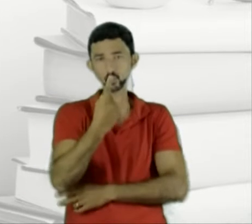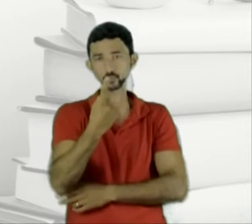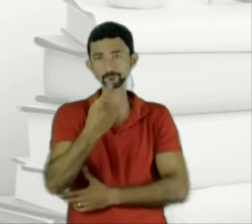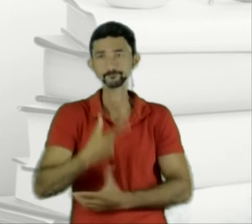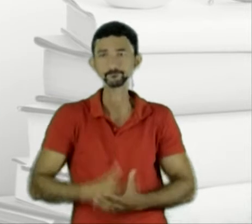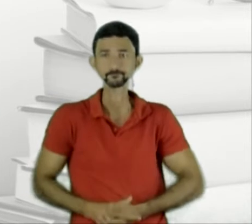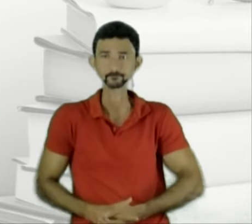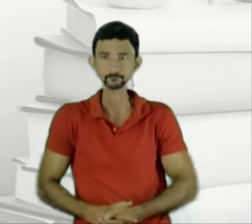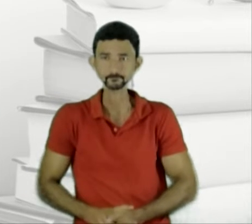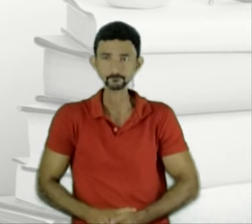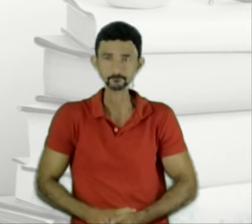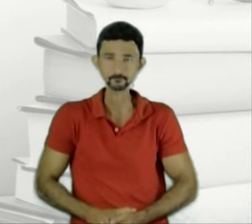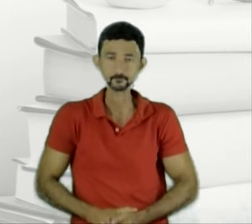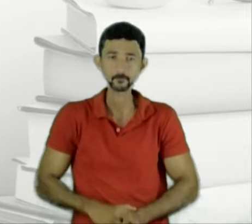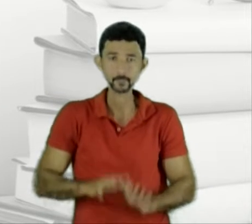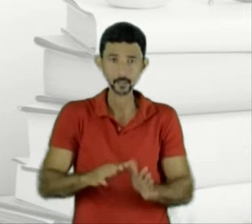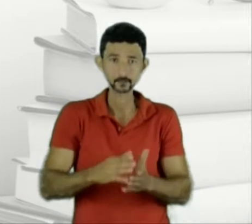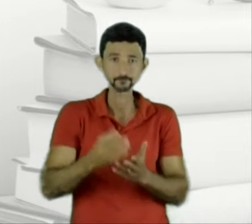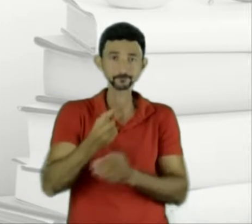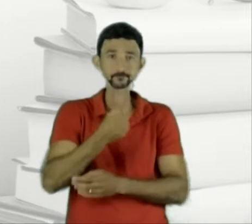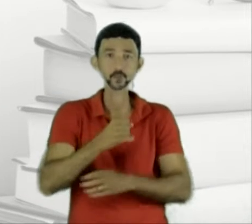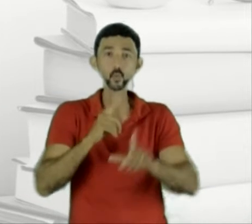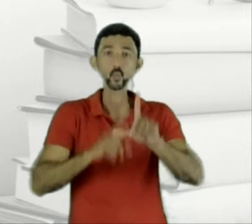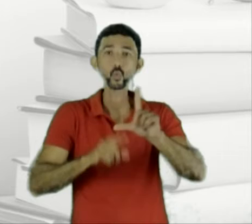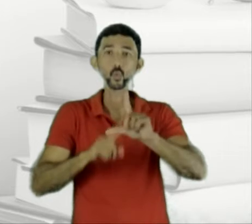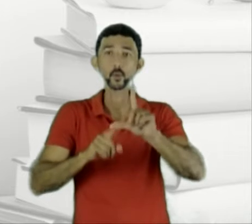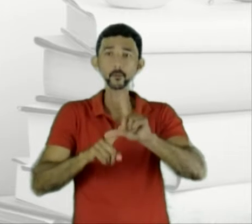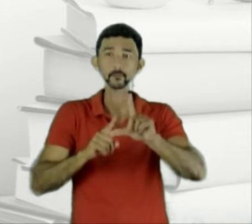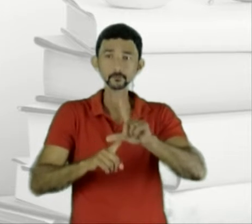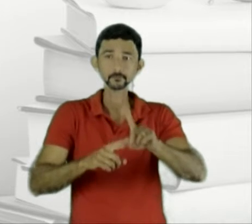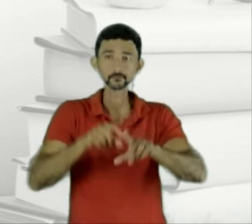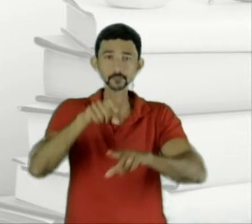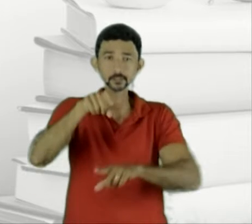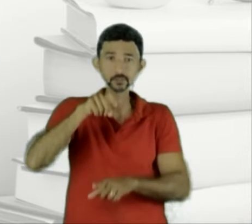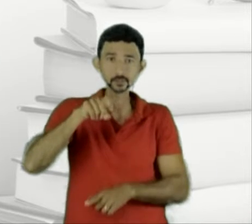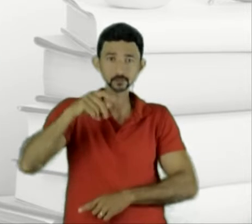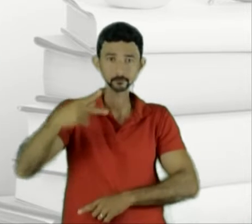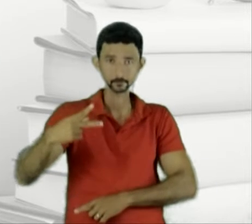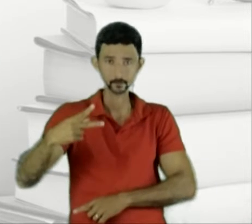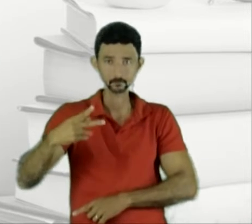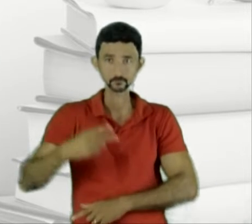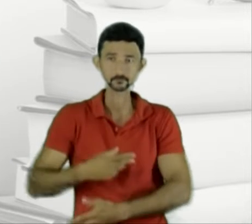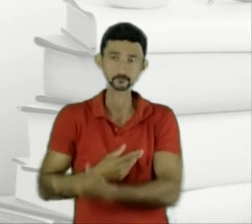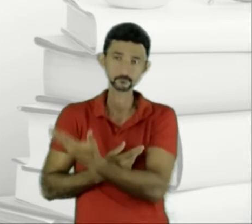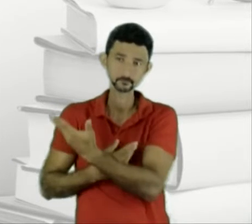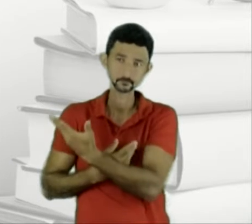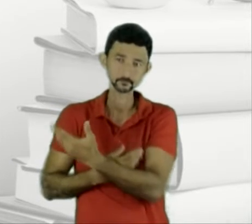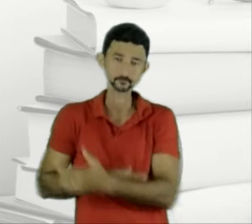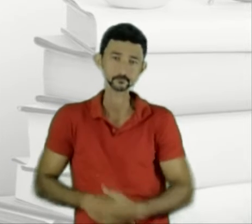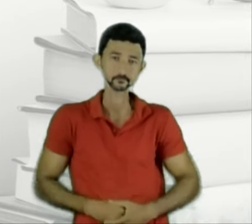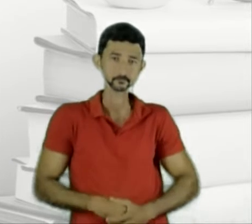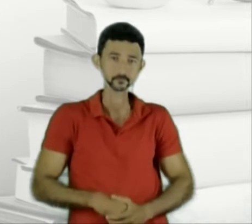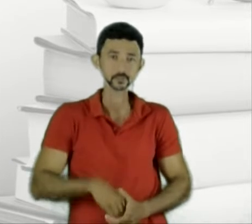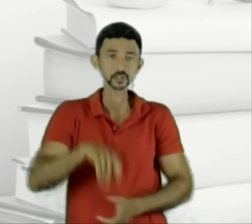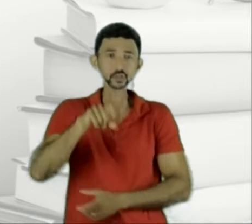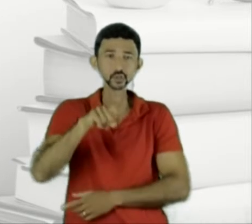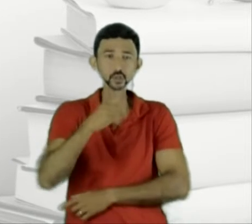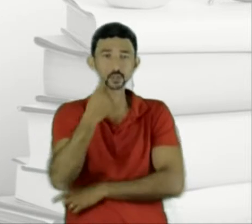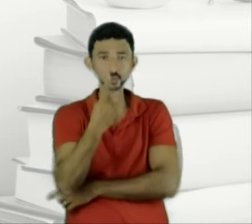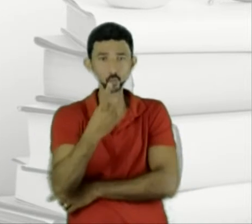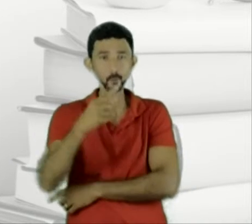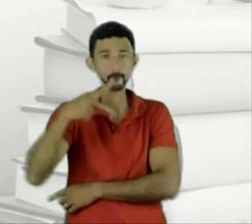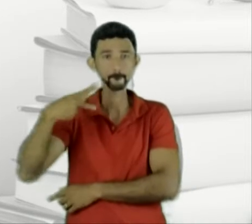1, certo? Lembrando que a parte literal é xp. Então, fica 1, que é o expoente do